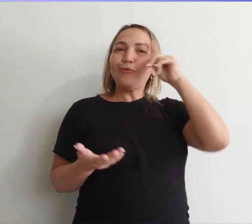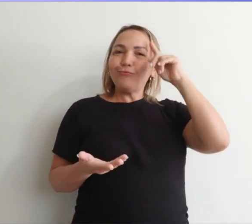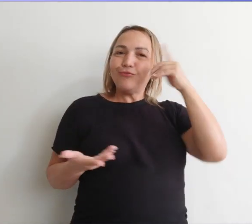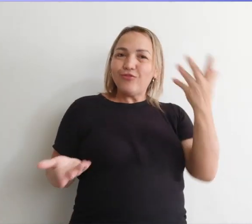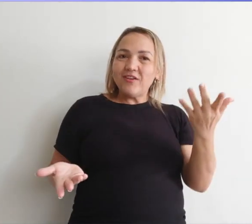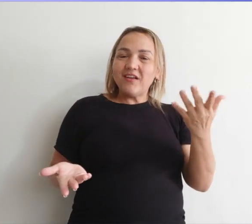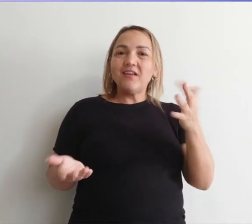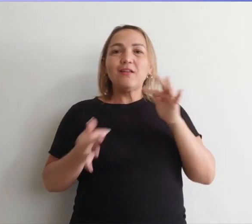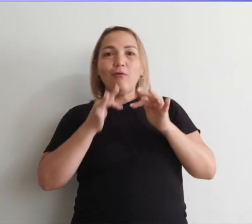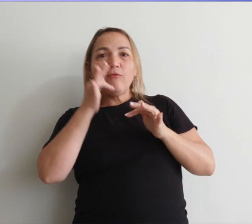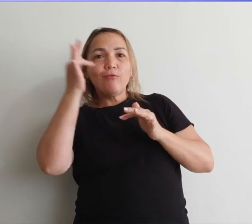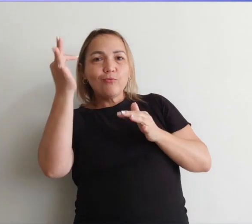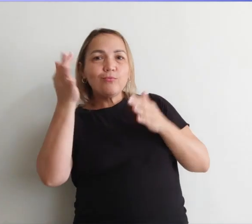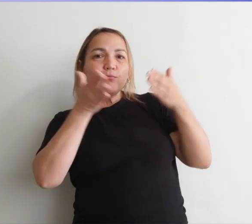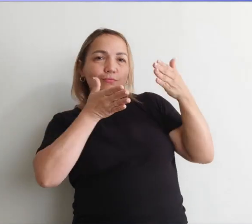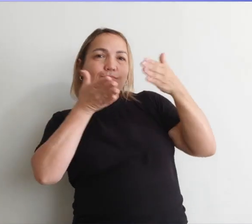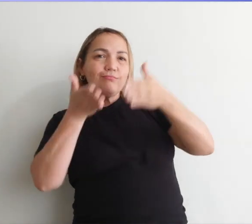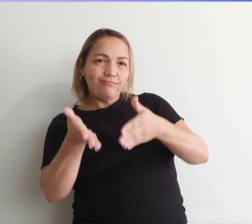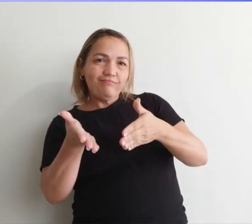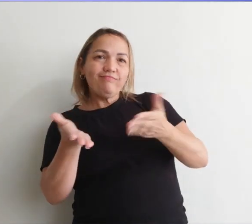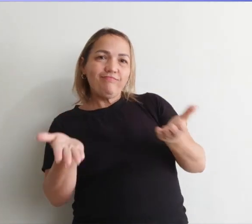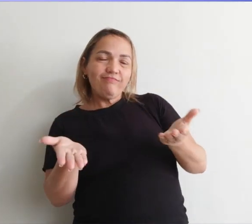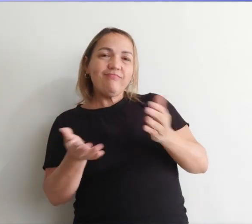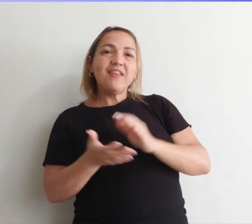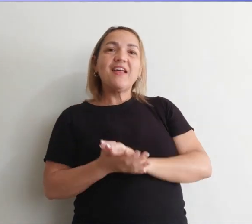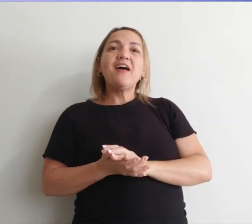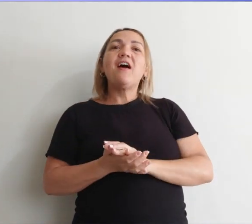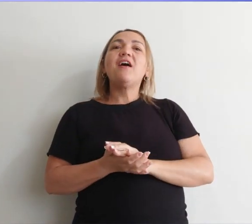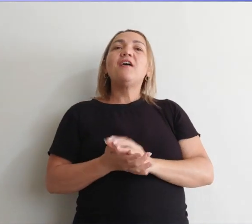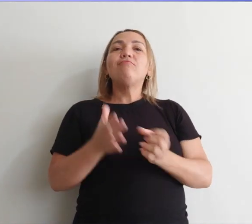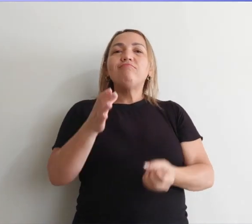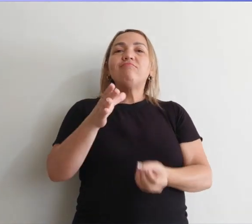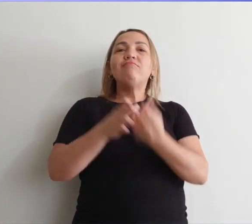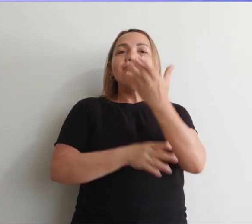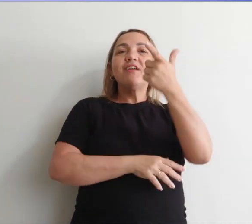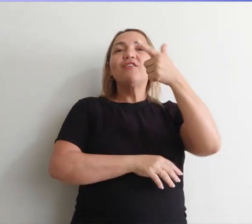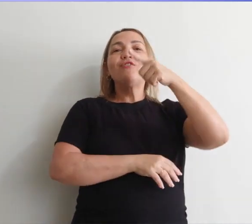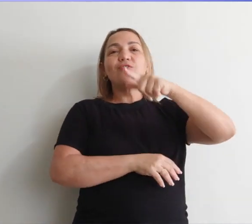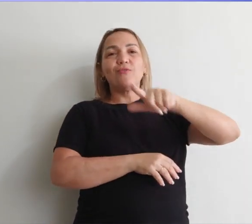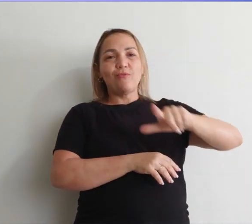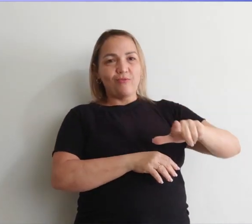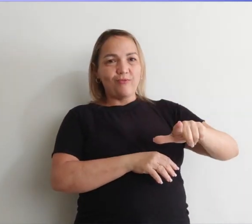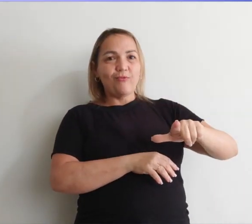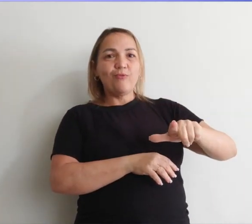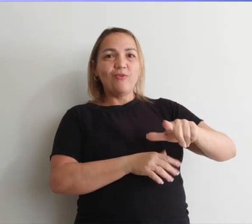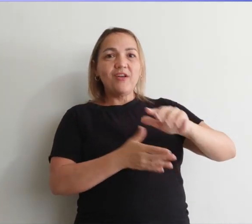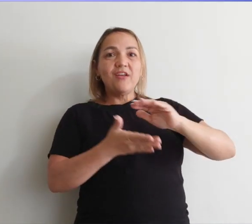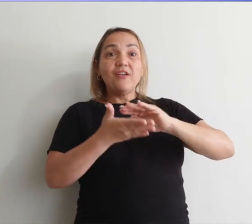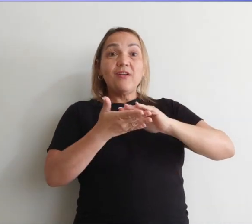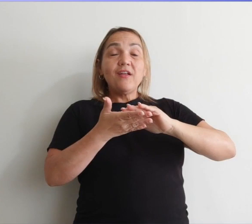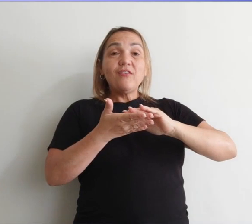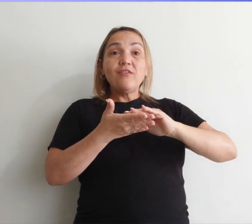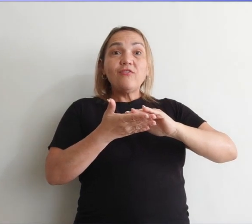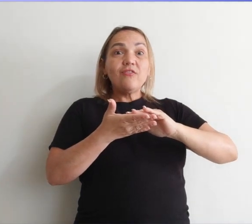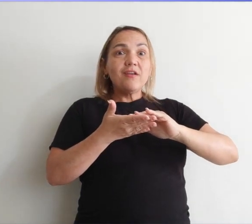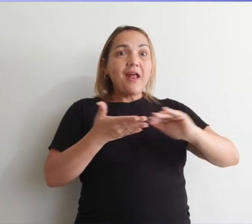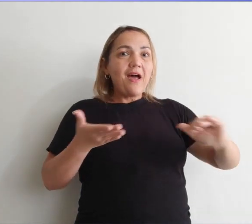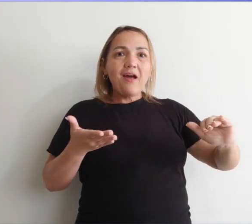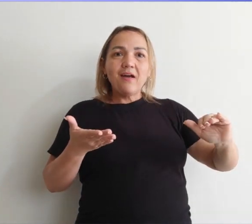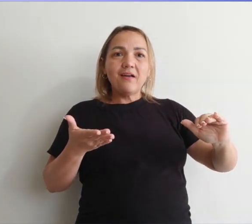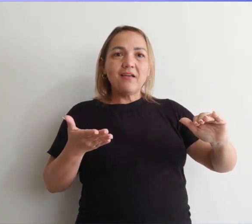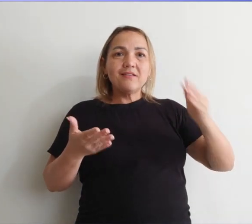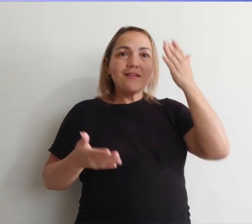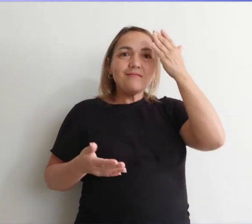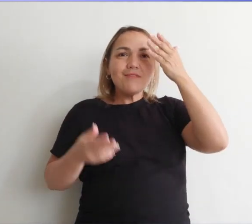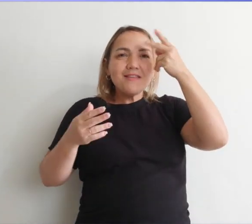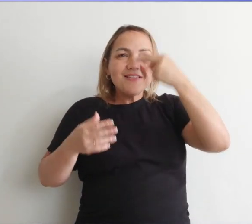nesse sentido, né? É fazer surgir de novo, né? Tirar essa falta de visão das